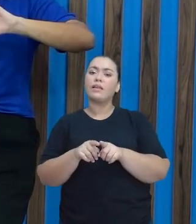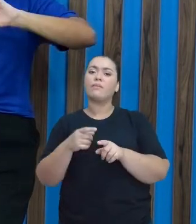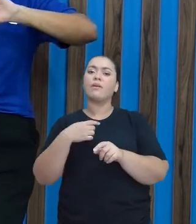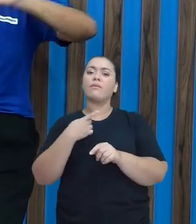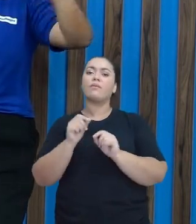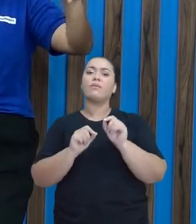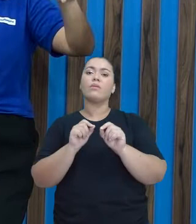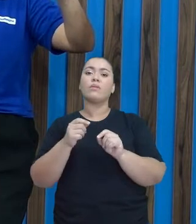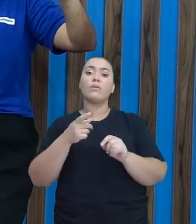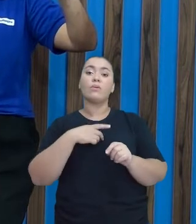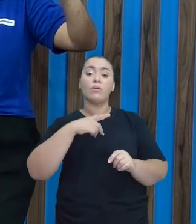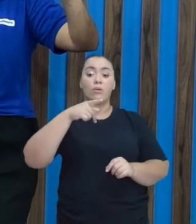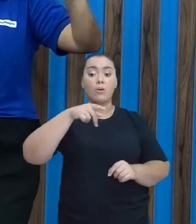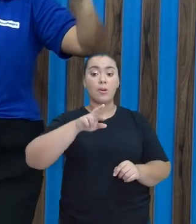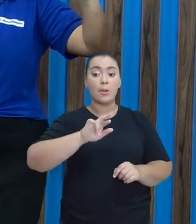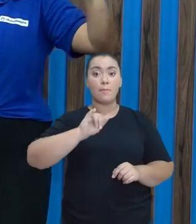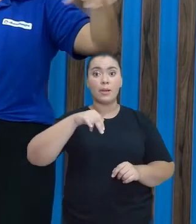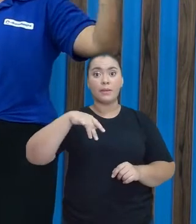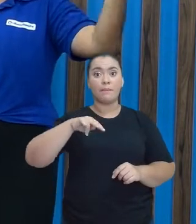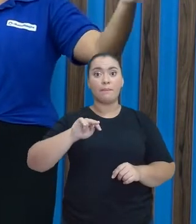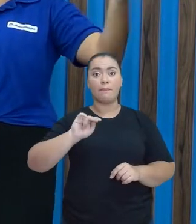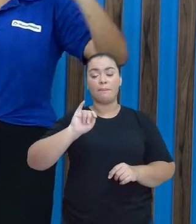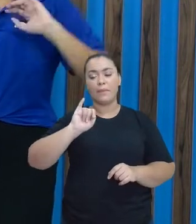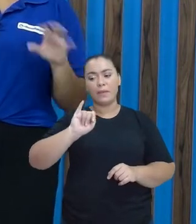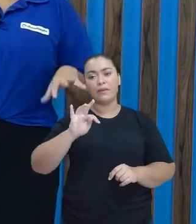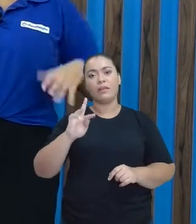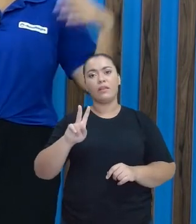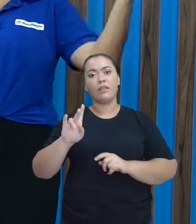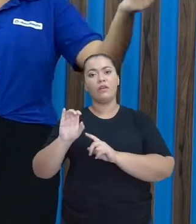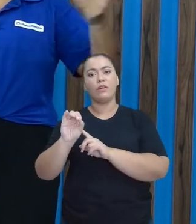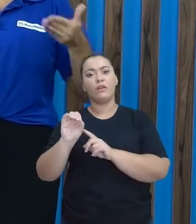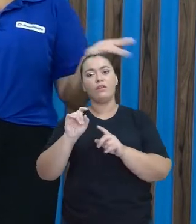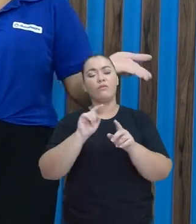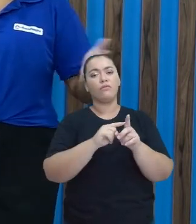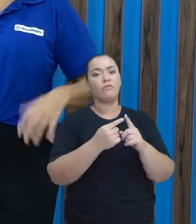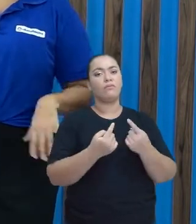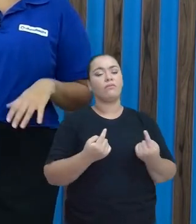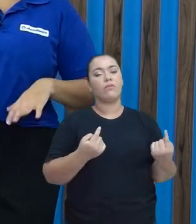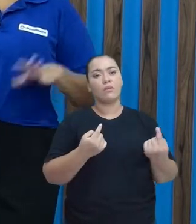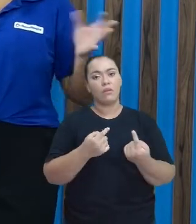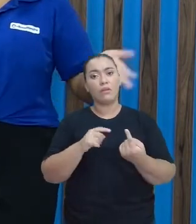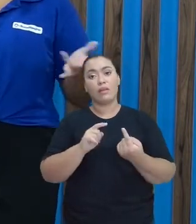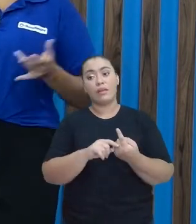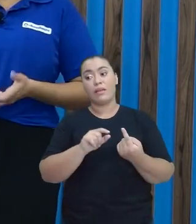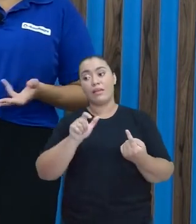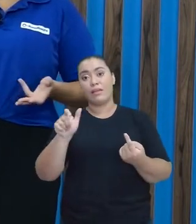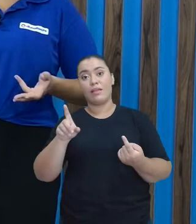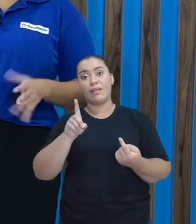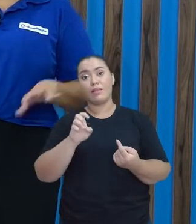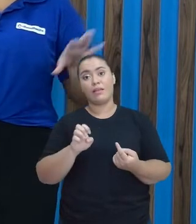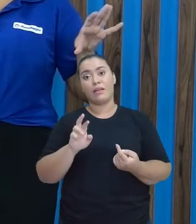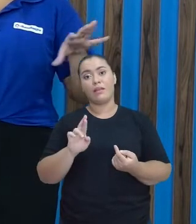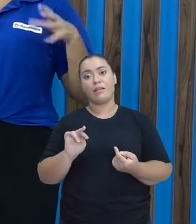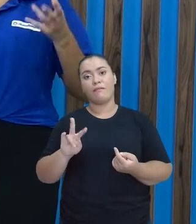O primitivo que não deriva de nenhum outro, e o derivado que deriva, né? simples ou composto, que é a mesma